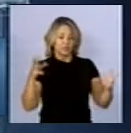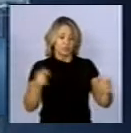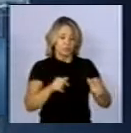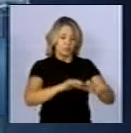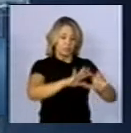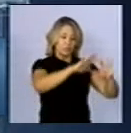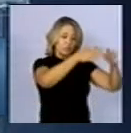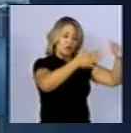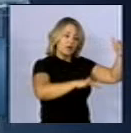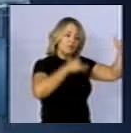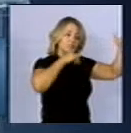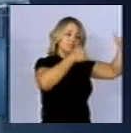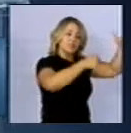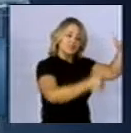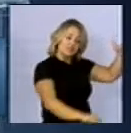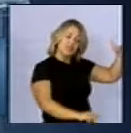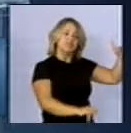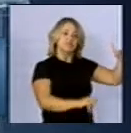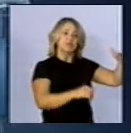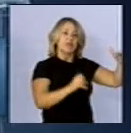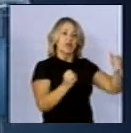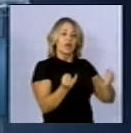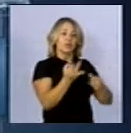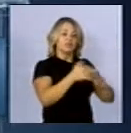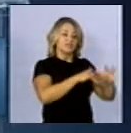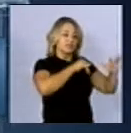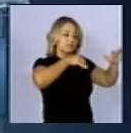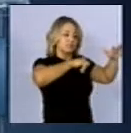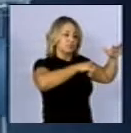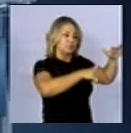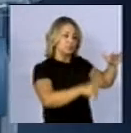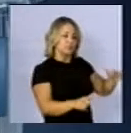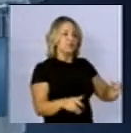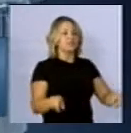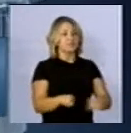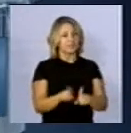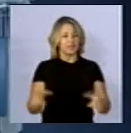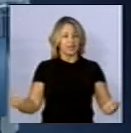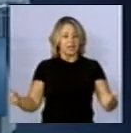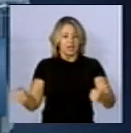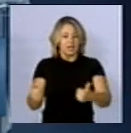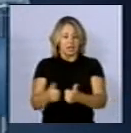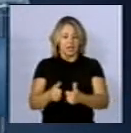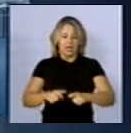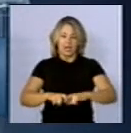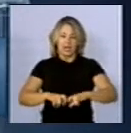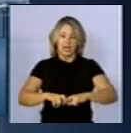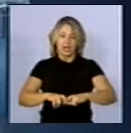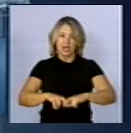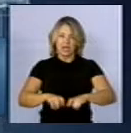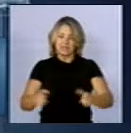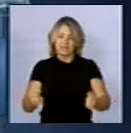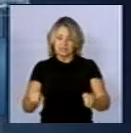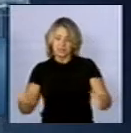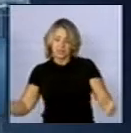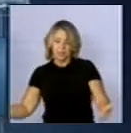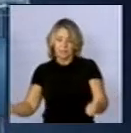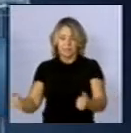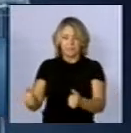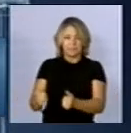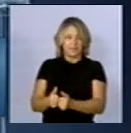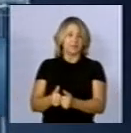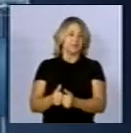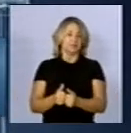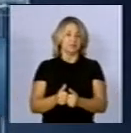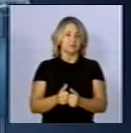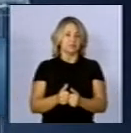é a intensidade da corrente e a distância a partir do momento que esses Condutores estão muito próximos o efeito do campo